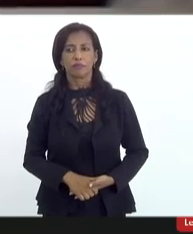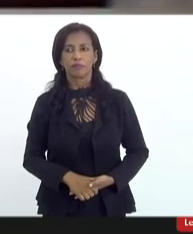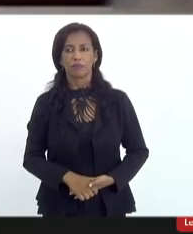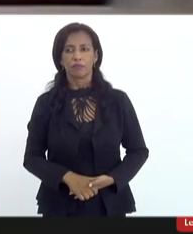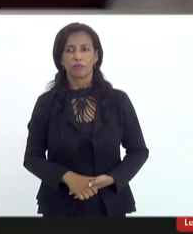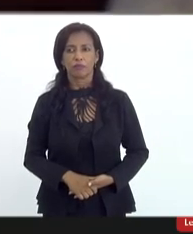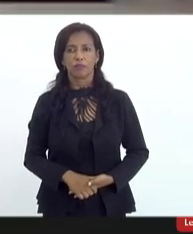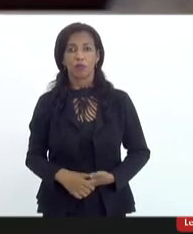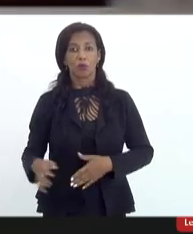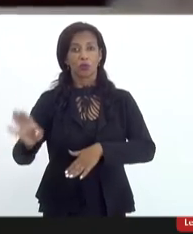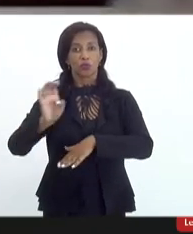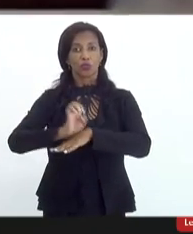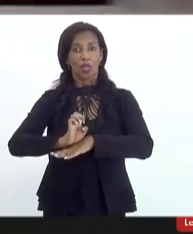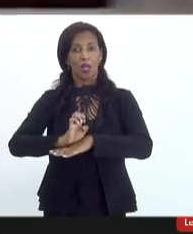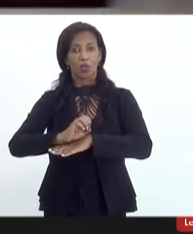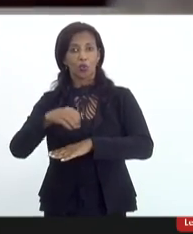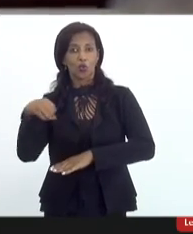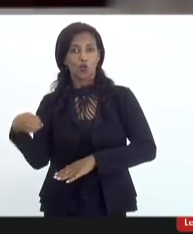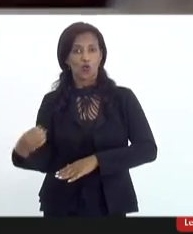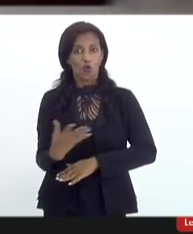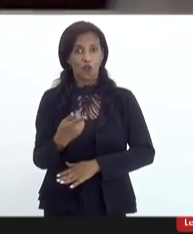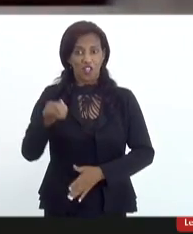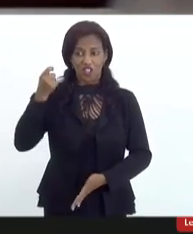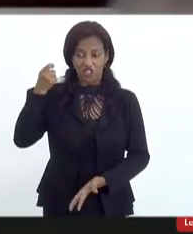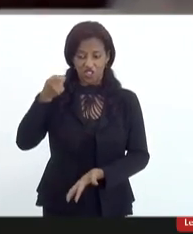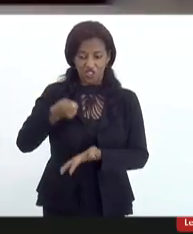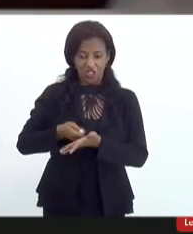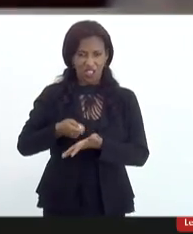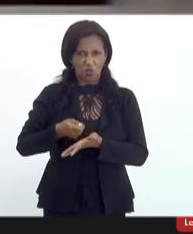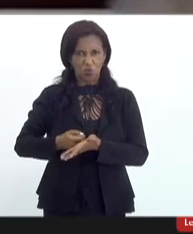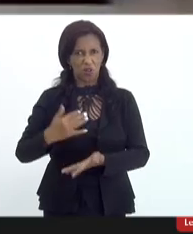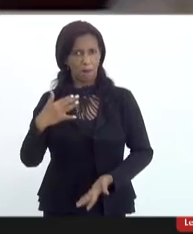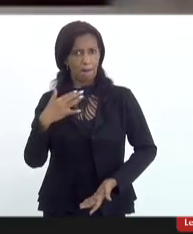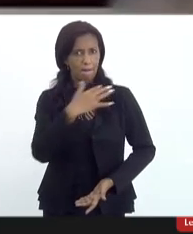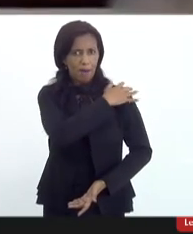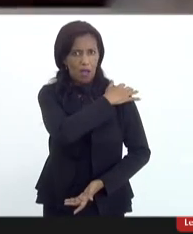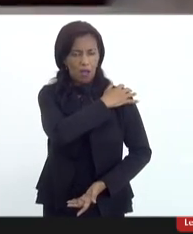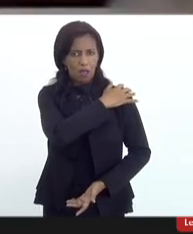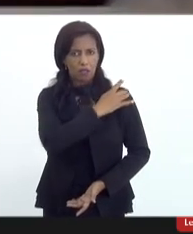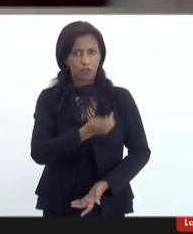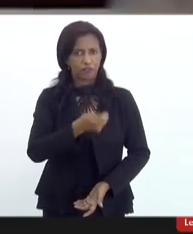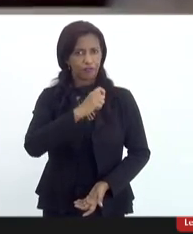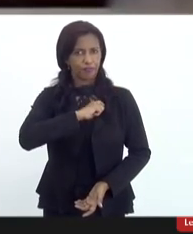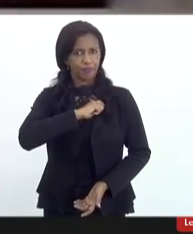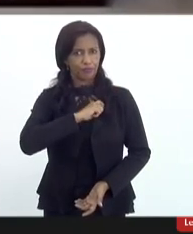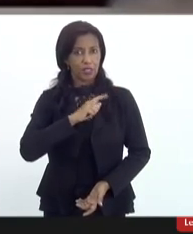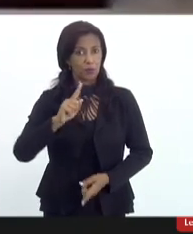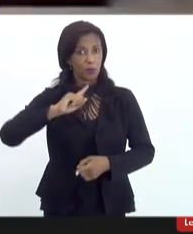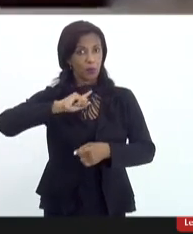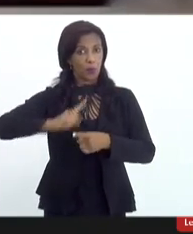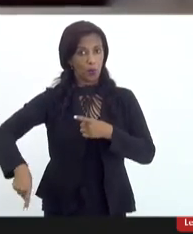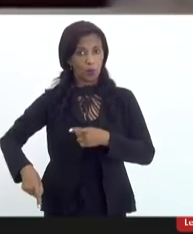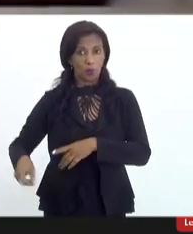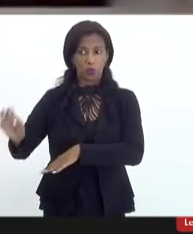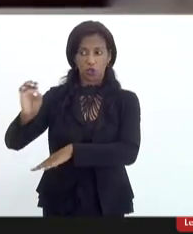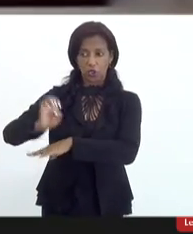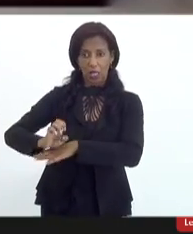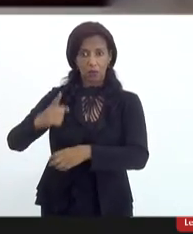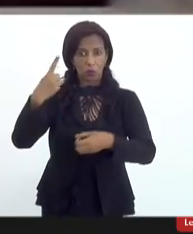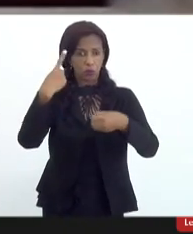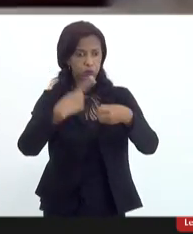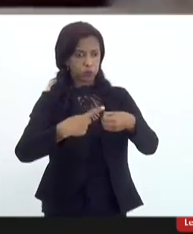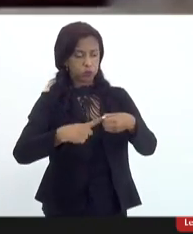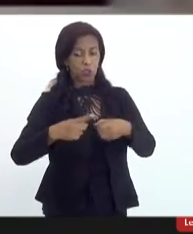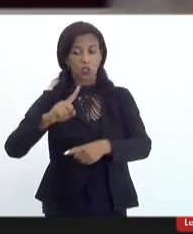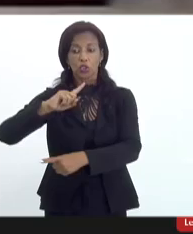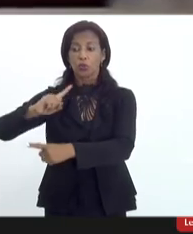o Estado Novo e a ditadura de Vargas. Foi o mesmo decreto. Essa norma proibiu os estados, os municípios, de